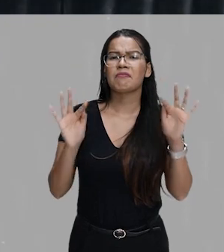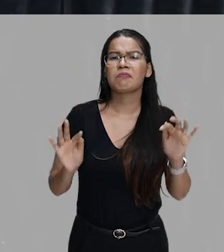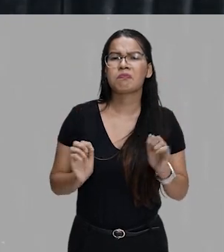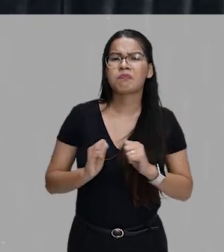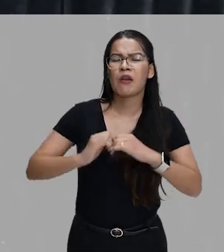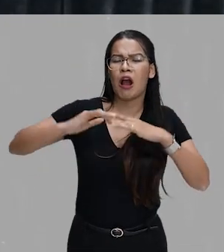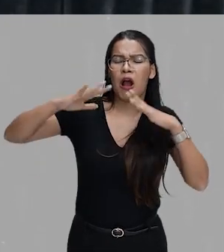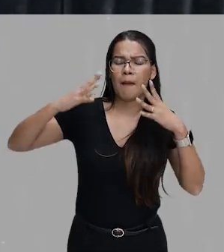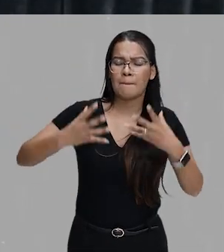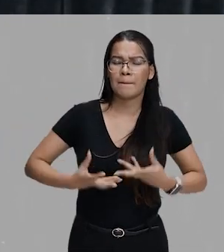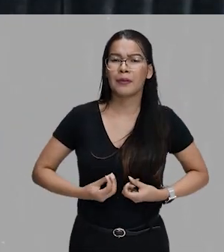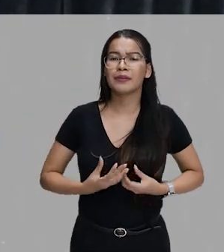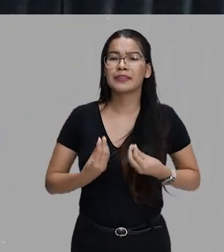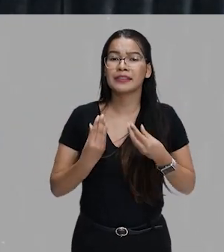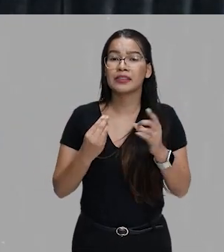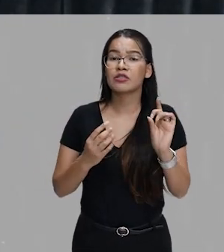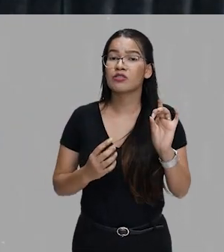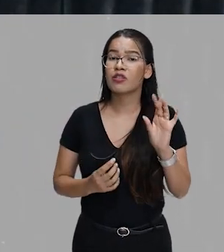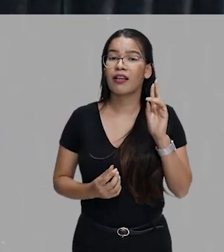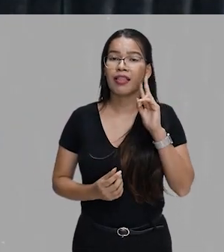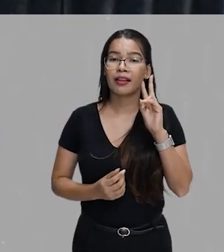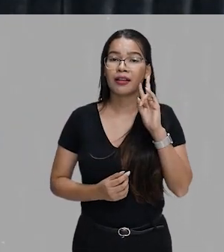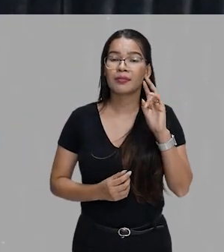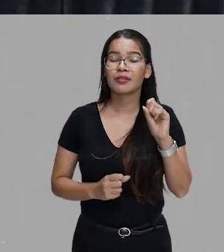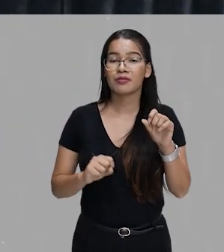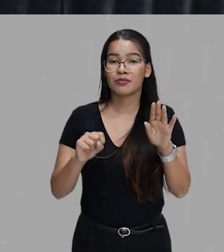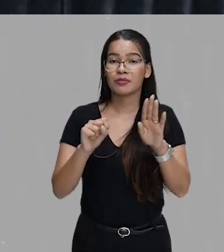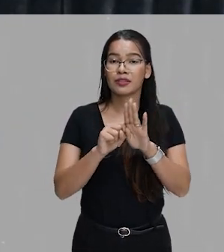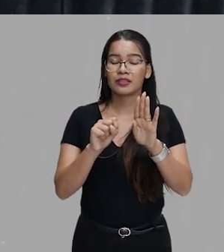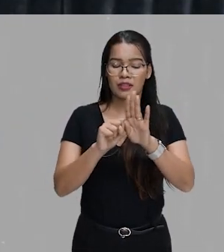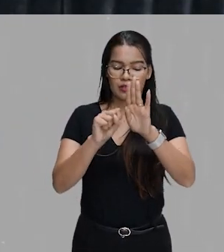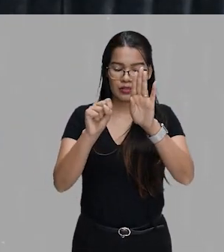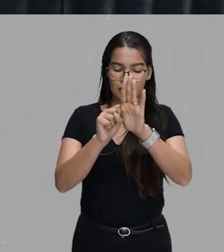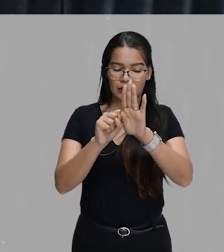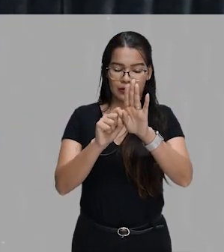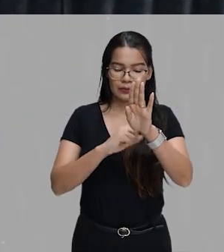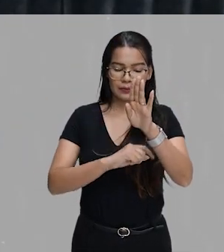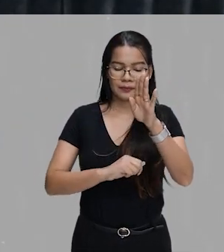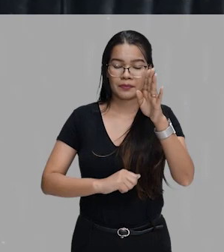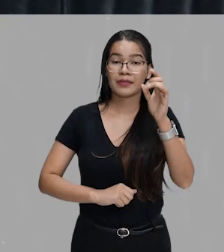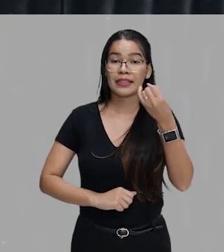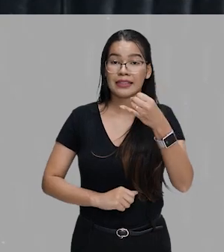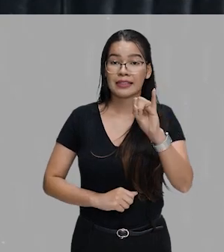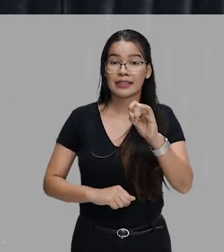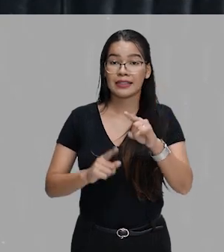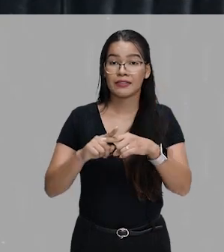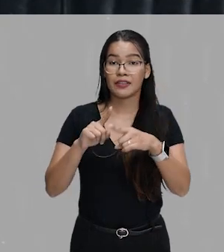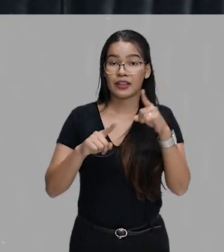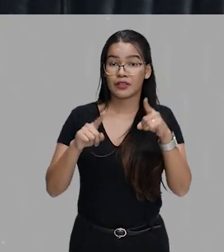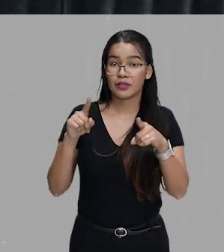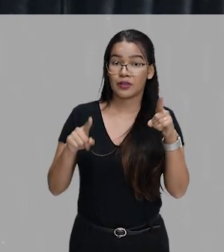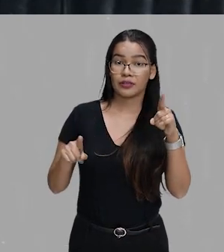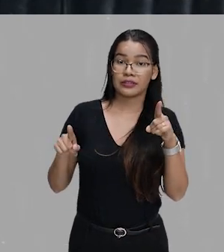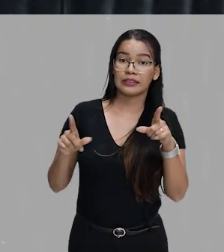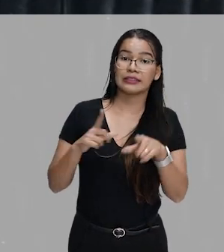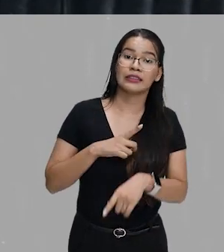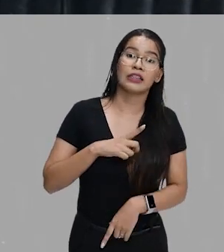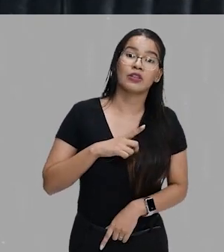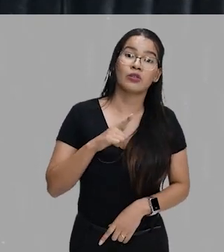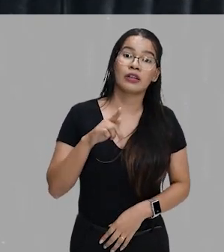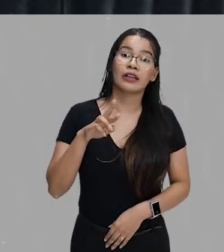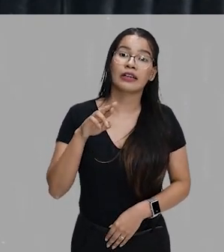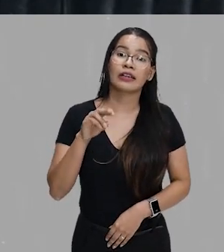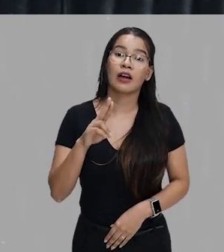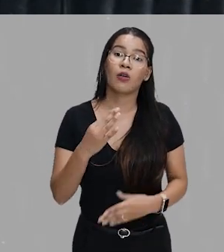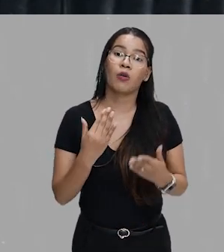muita felicidade, tá? Então, só lembrando aqui, os substantivos, eles se flexionam, né? Tem o grau